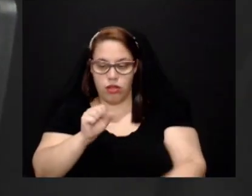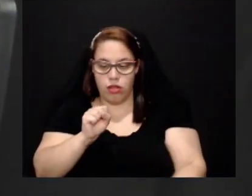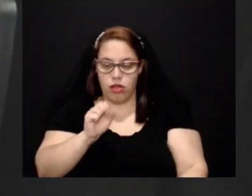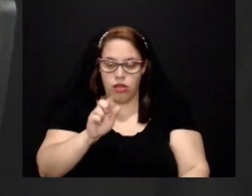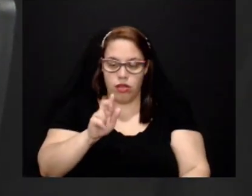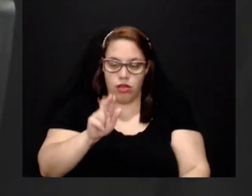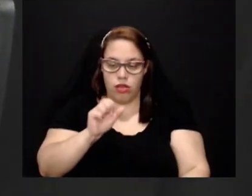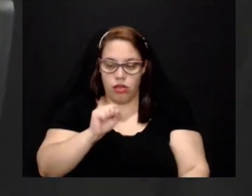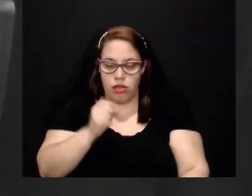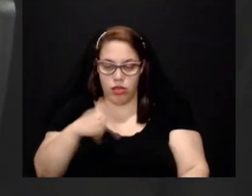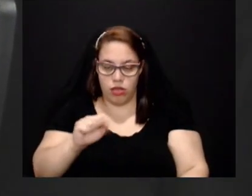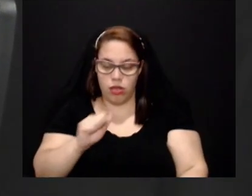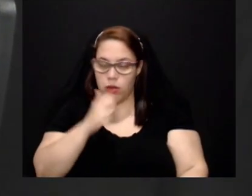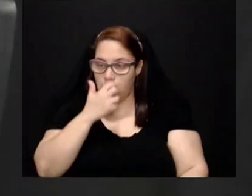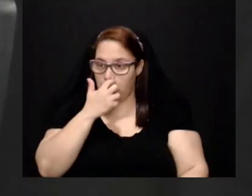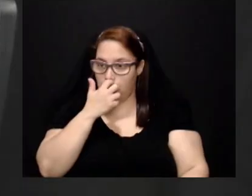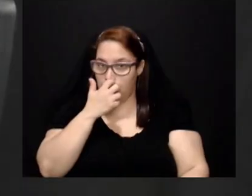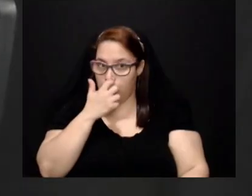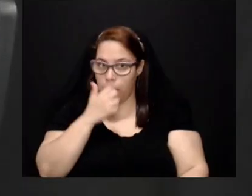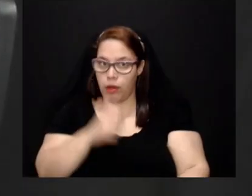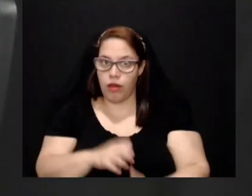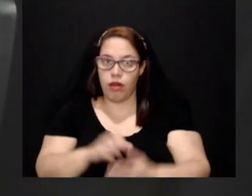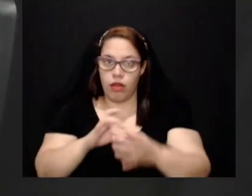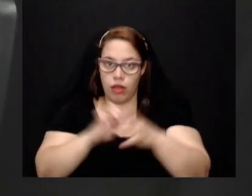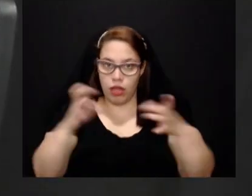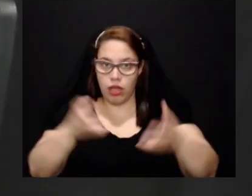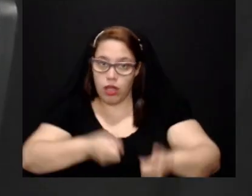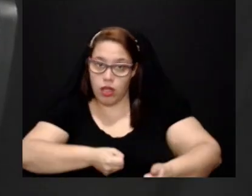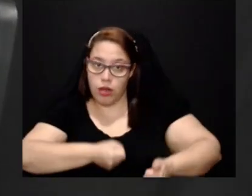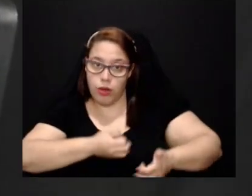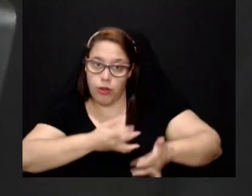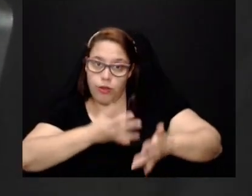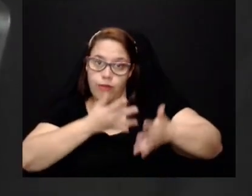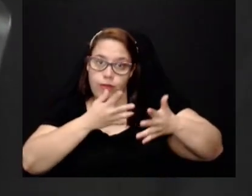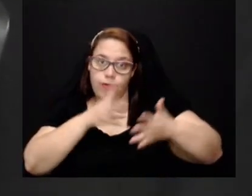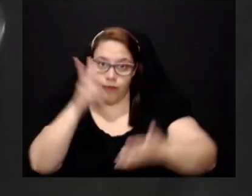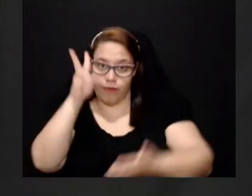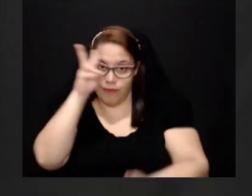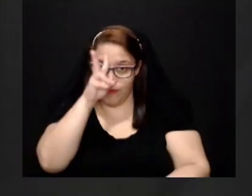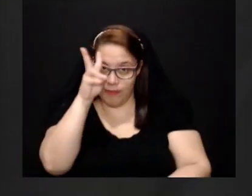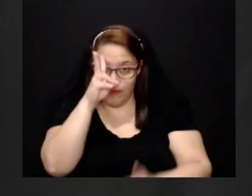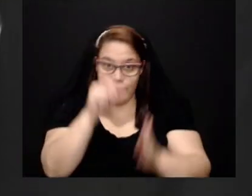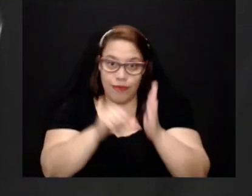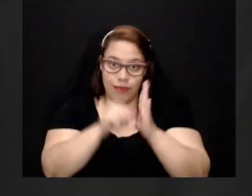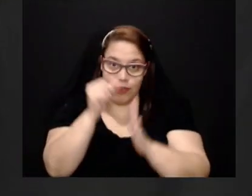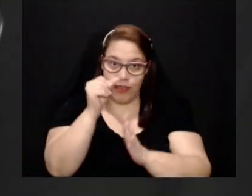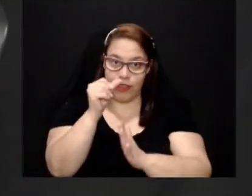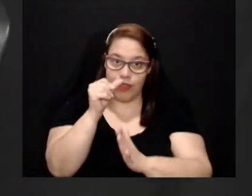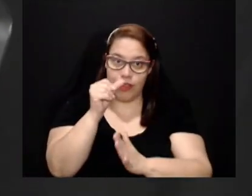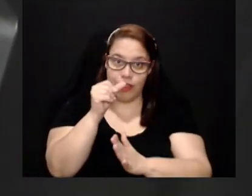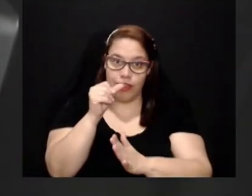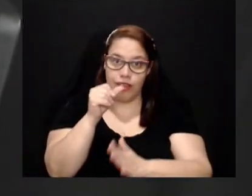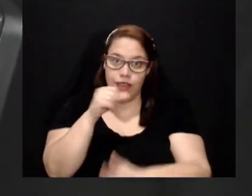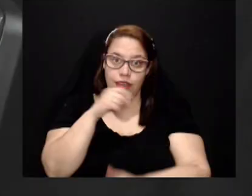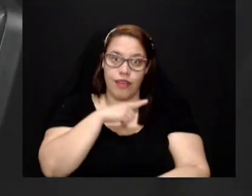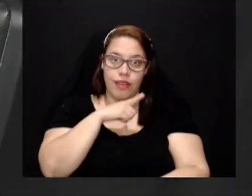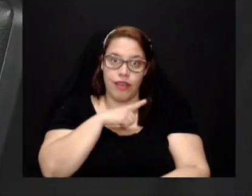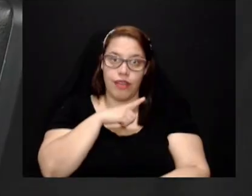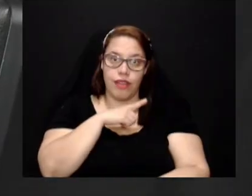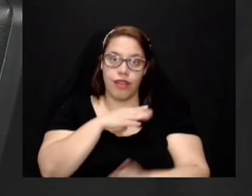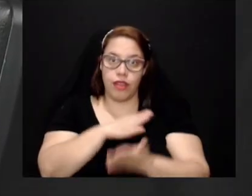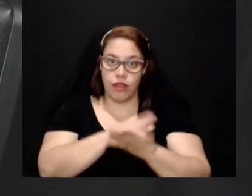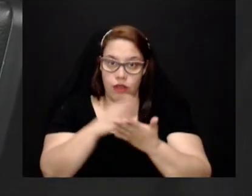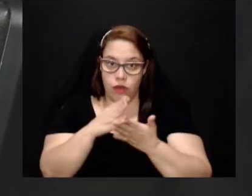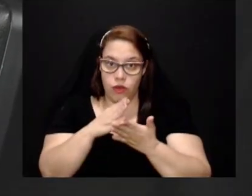essa partezinha, liberdade de expressão. Então eu lembro a primeira vez que a gente tinha uma introdução na abertura